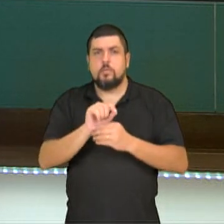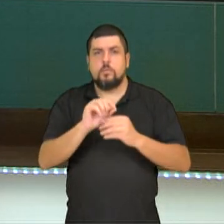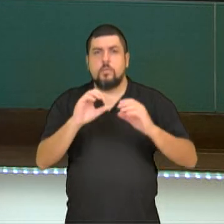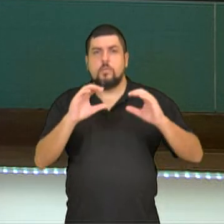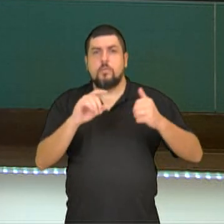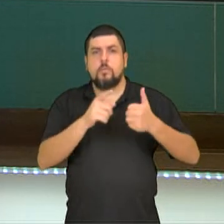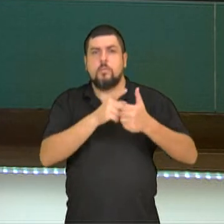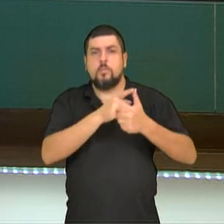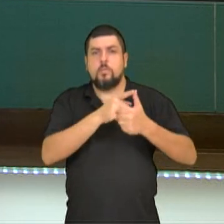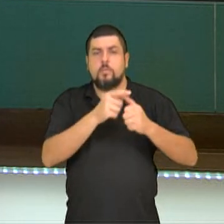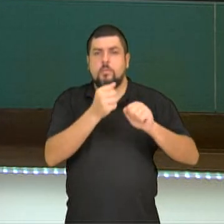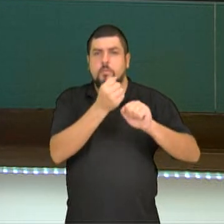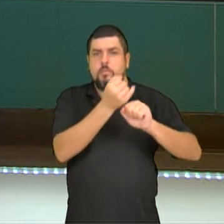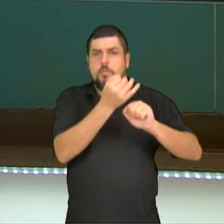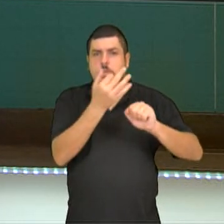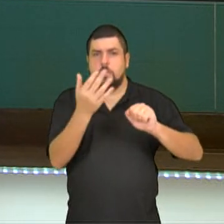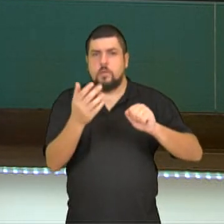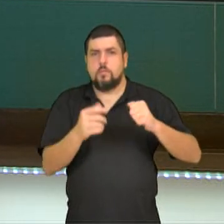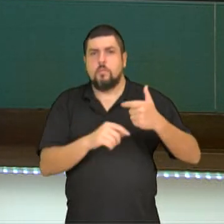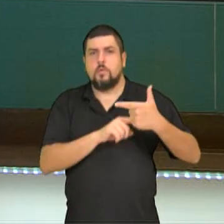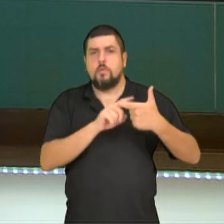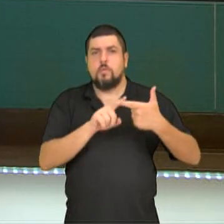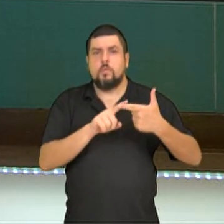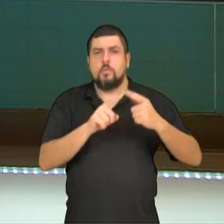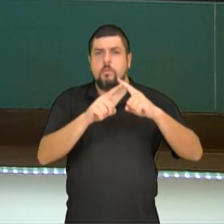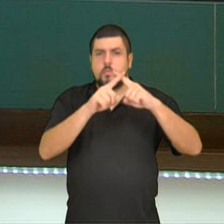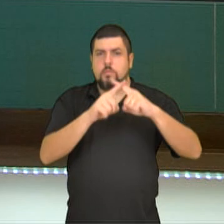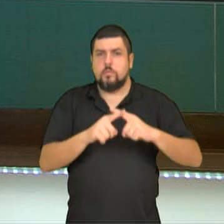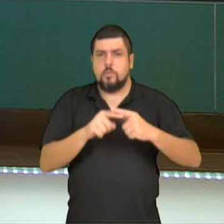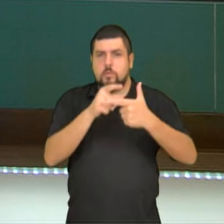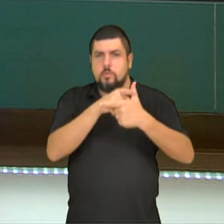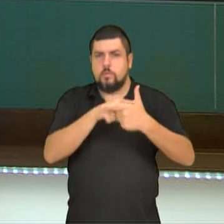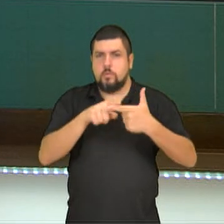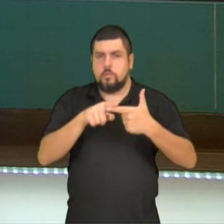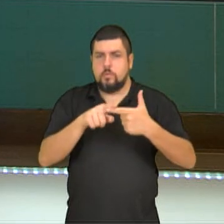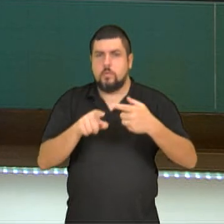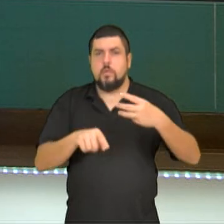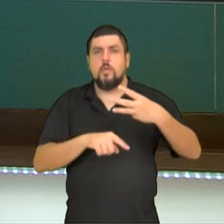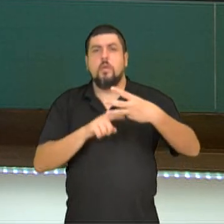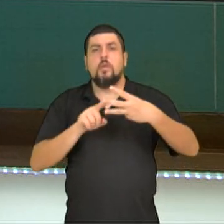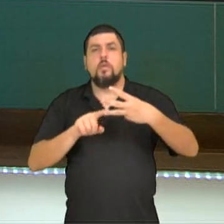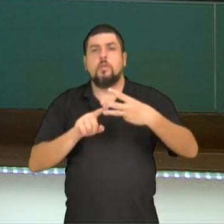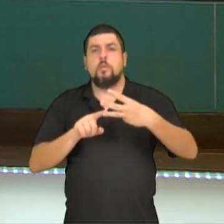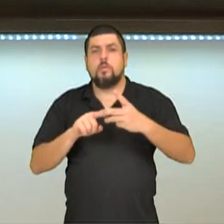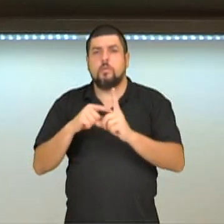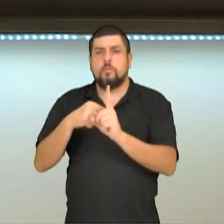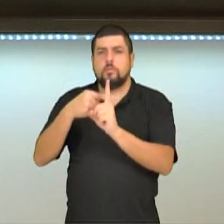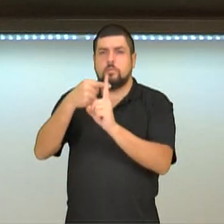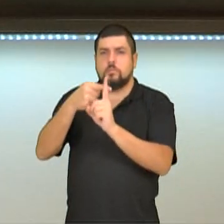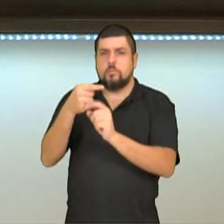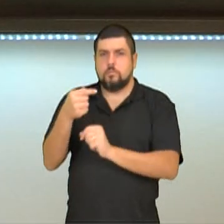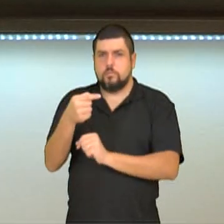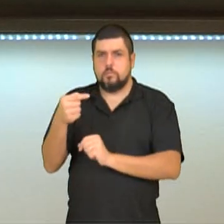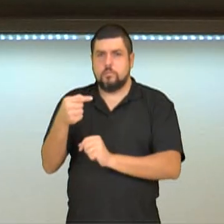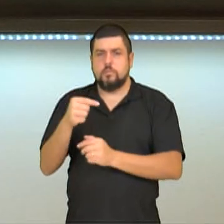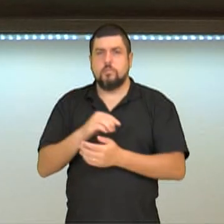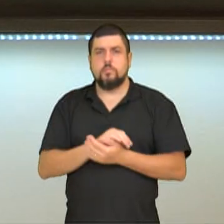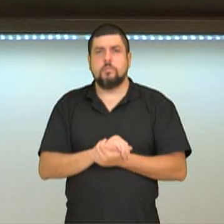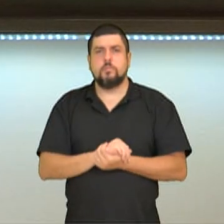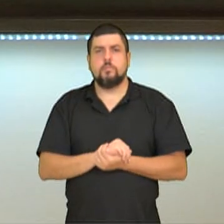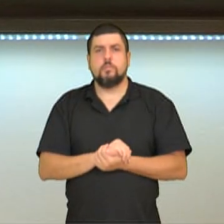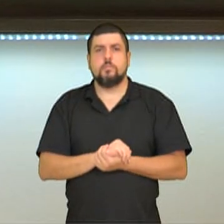potenciação, depois multiplicação ou divisão e por último eu olho adição ou subtração, certo?